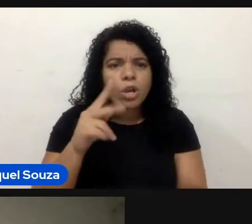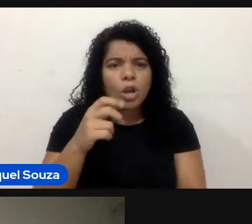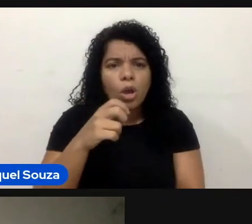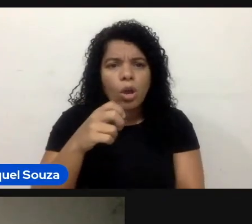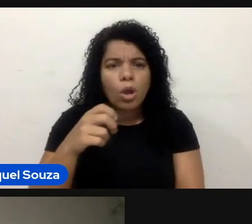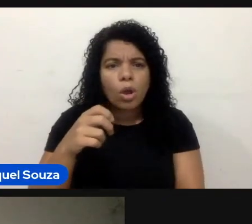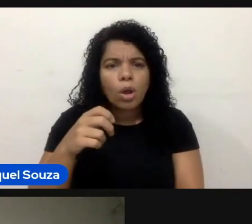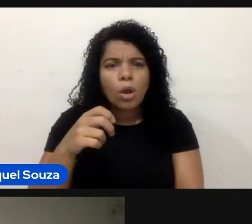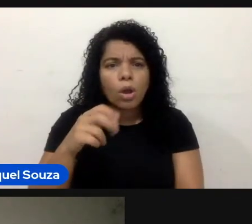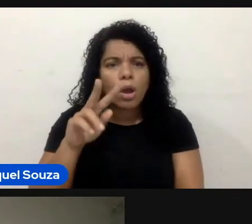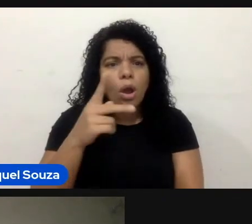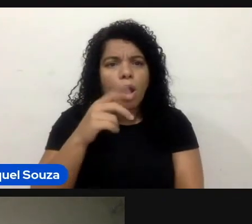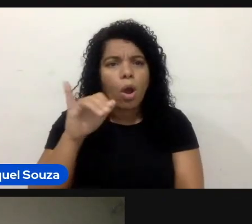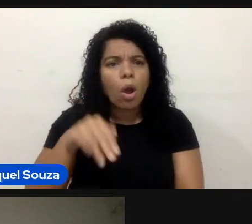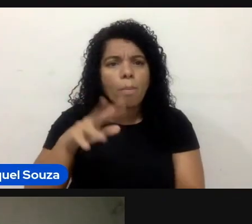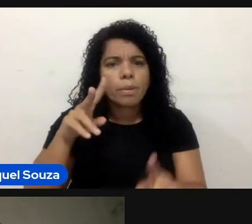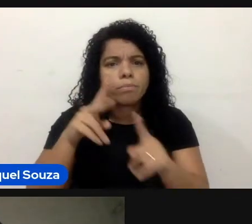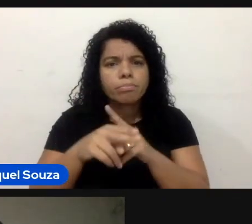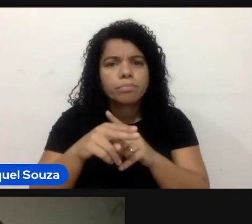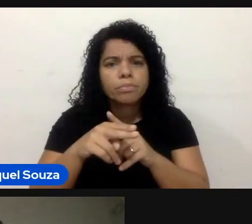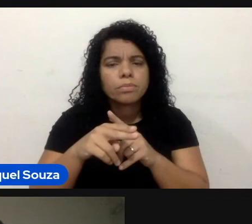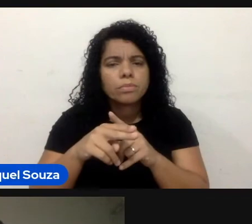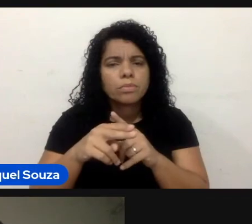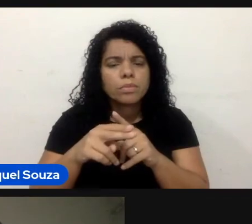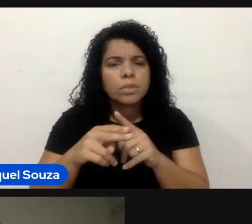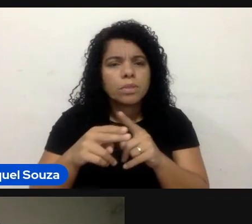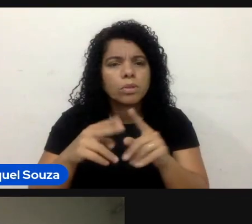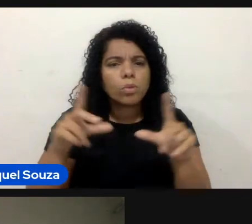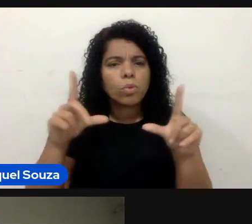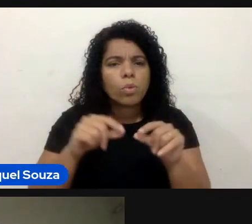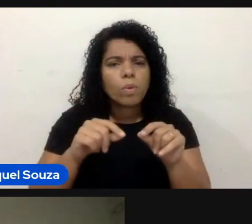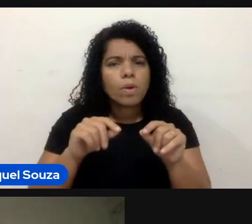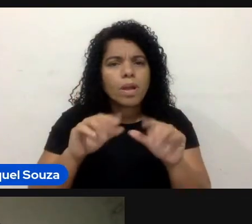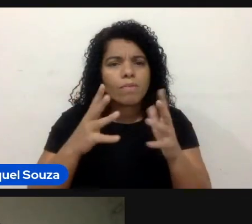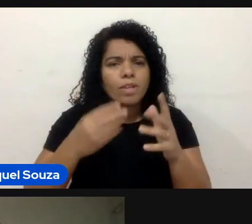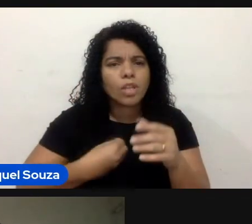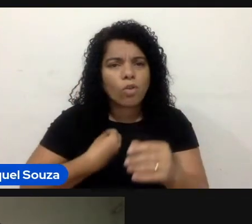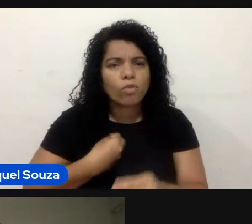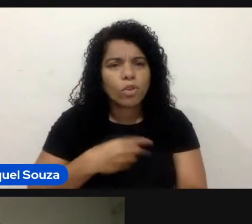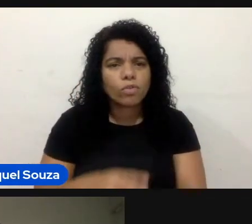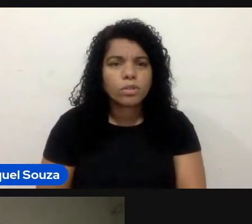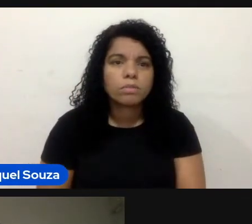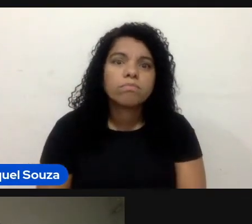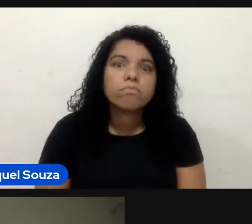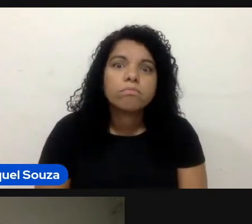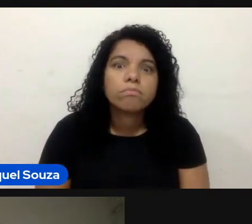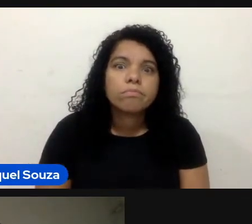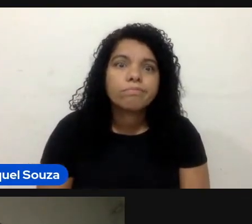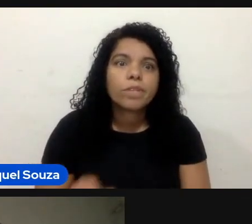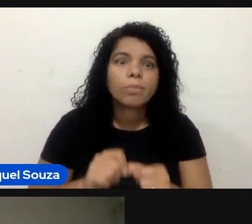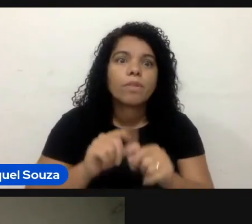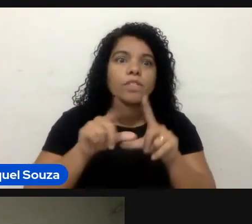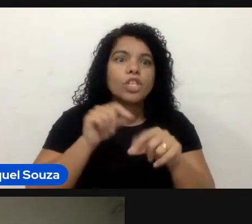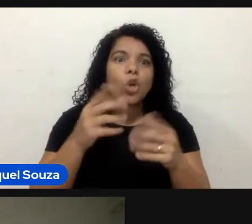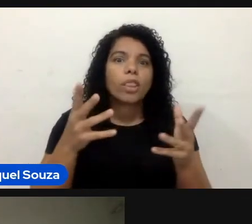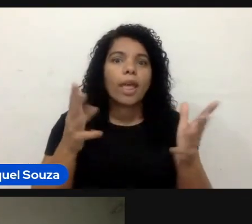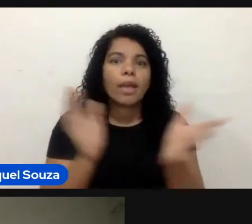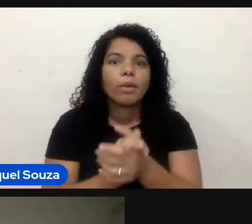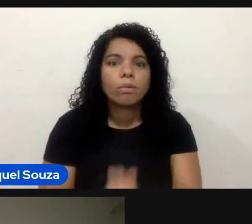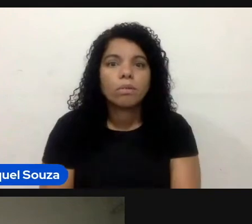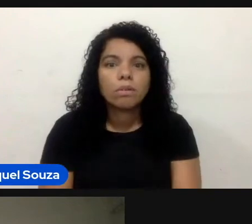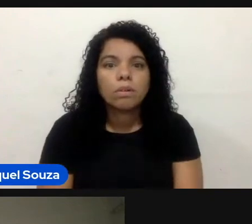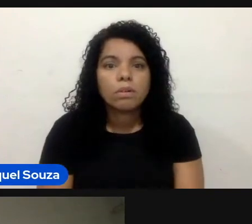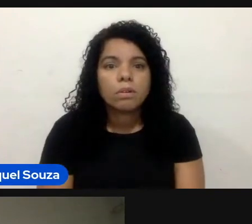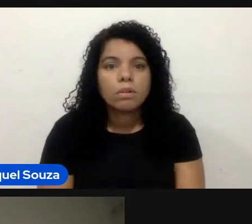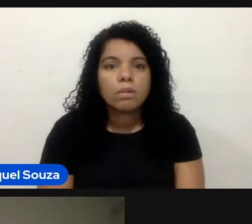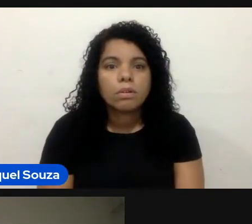vivo aqui nesse minuto e eu ainda precisava fazer sorteio. Mas eu tô vendo live